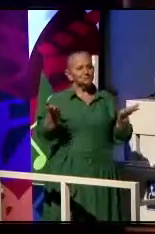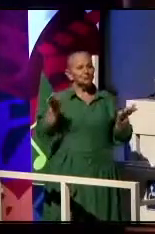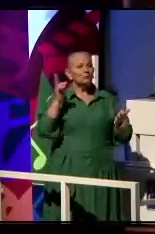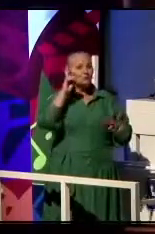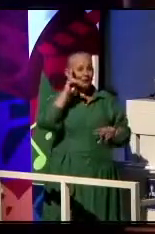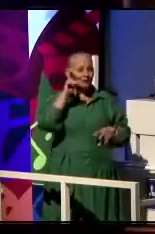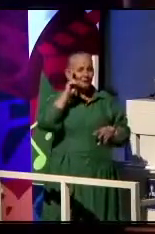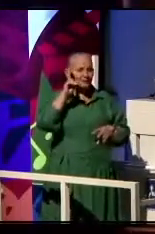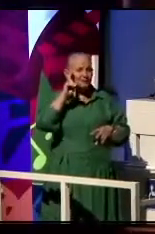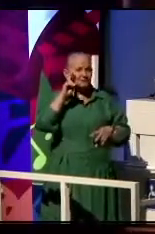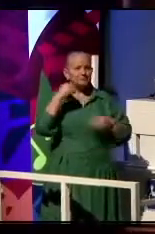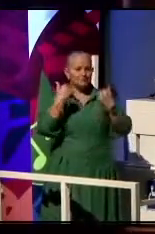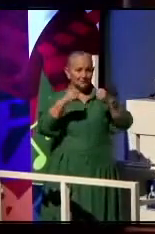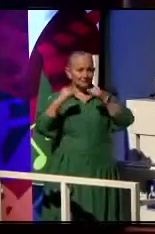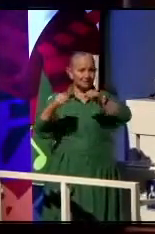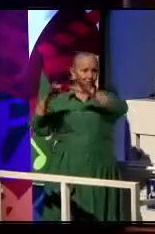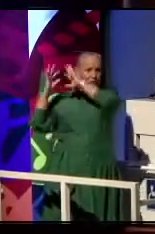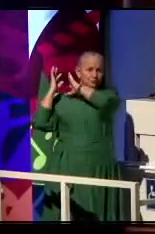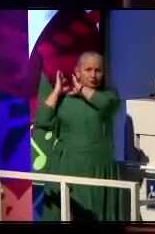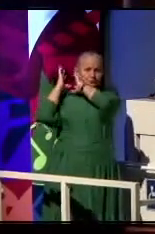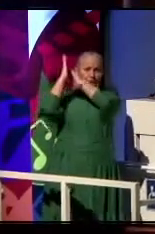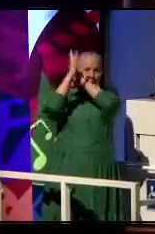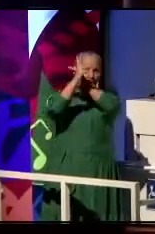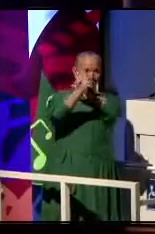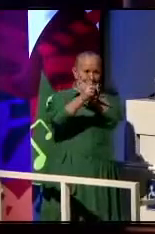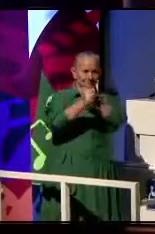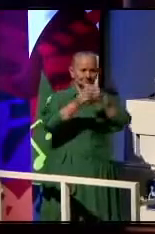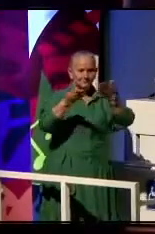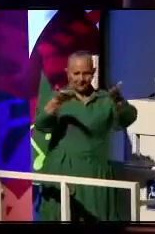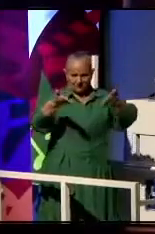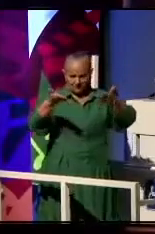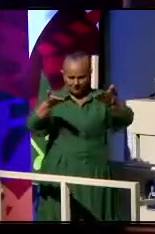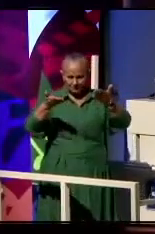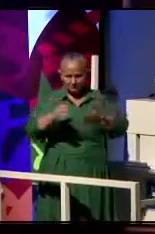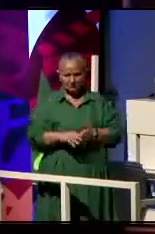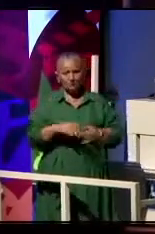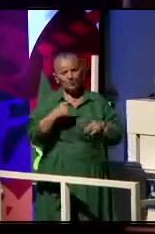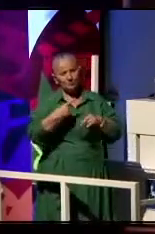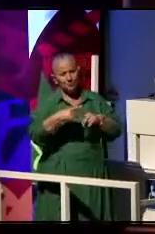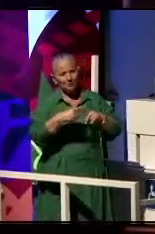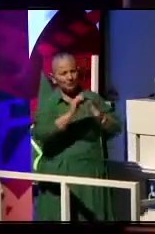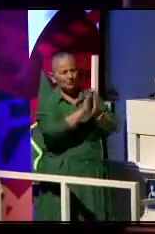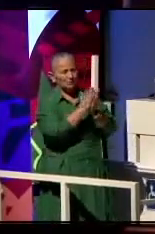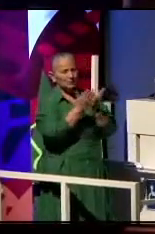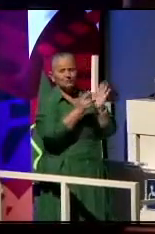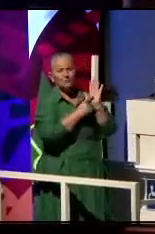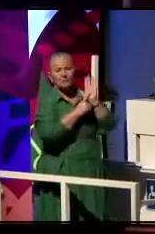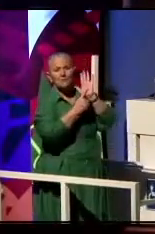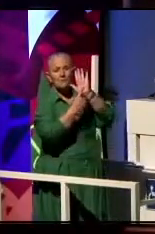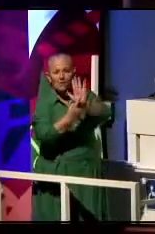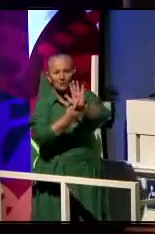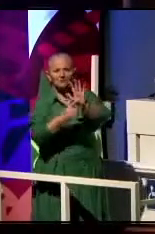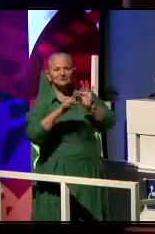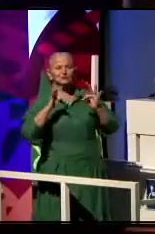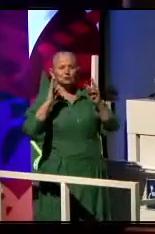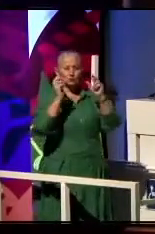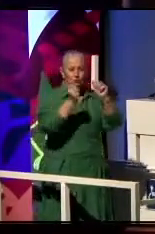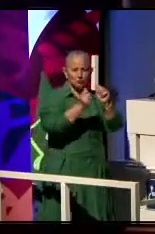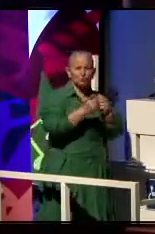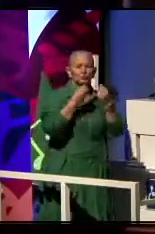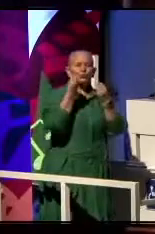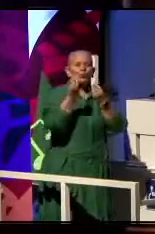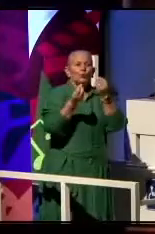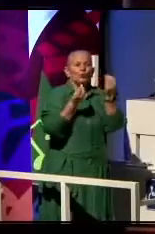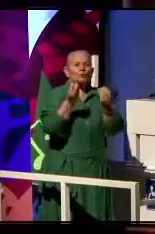que estimular. E esses livros, todo livro, né, documentário, que faz esse registro, é de extrema importância